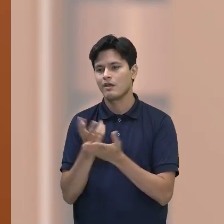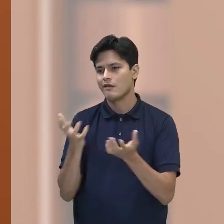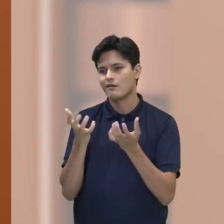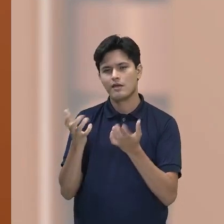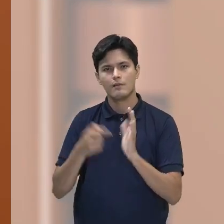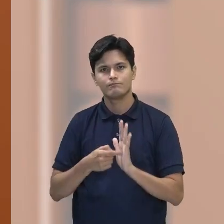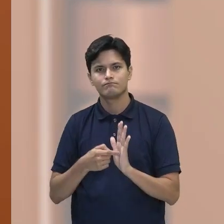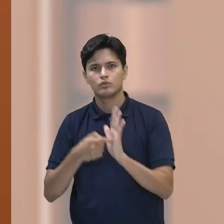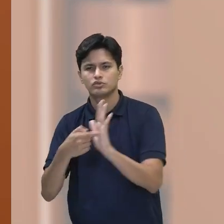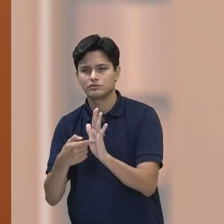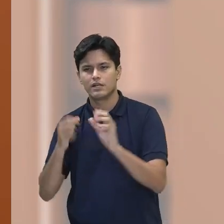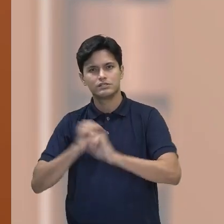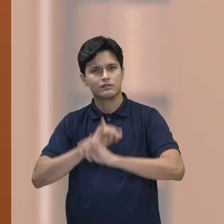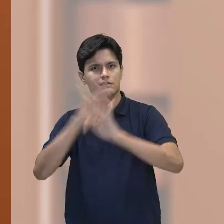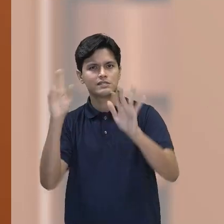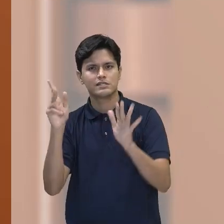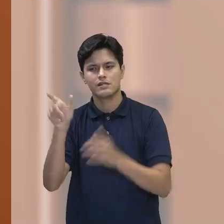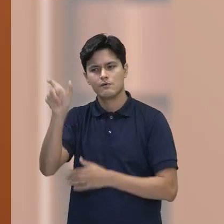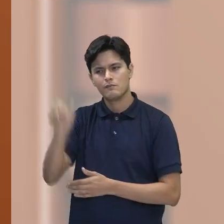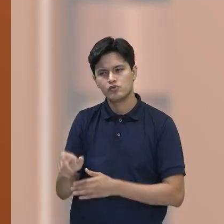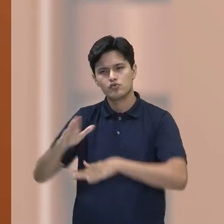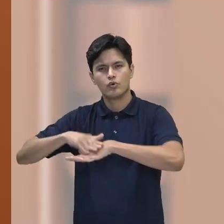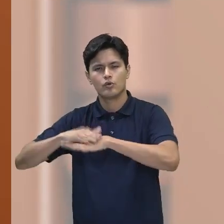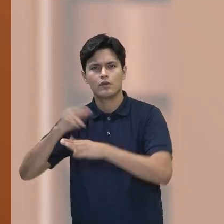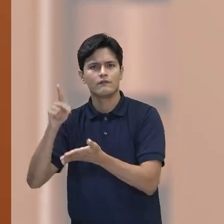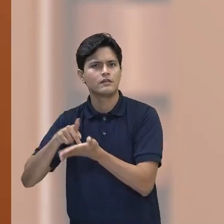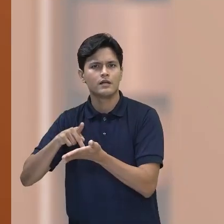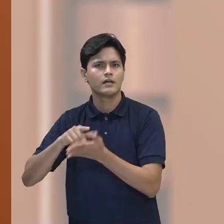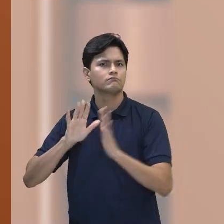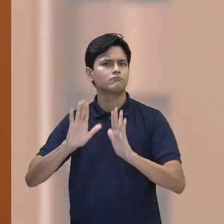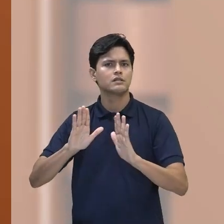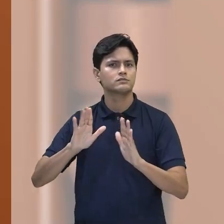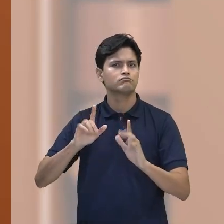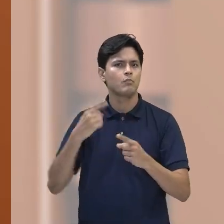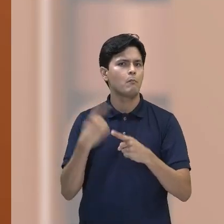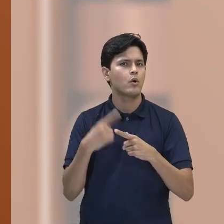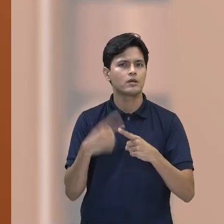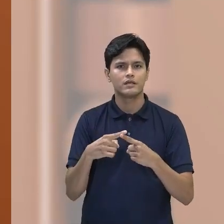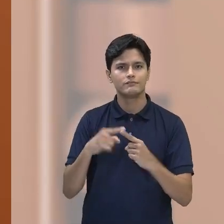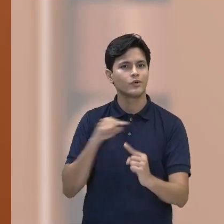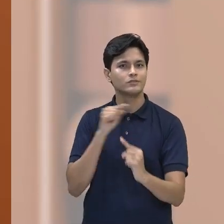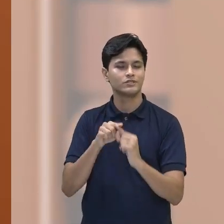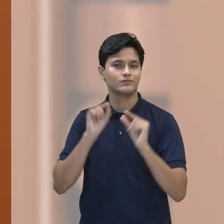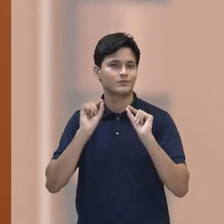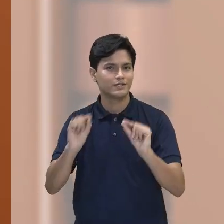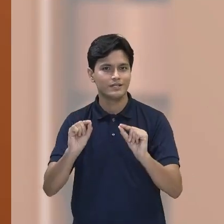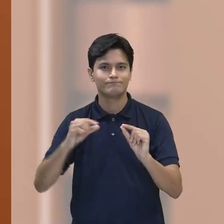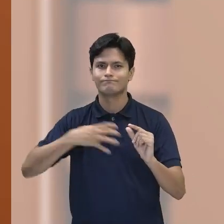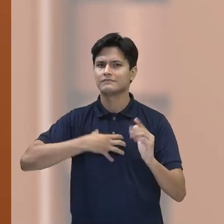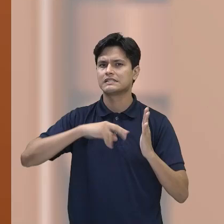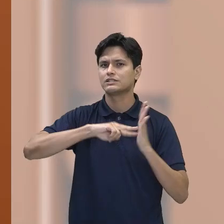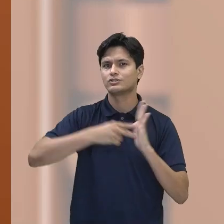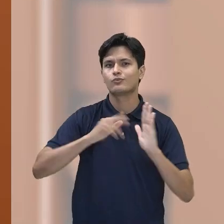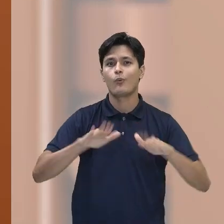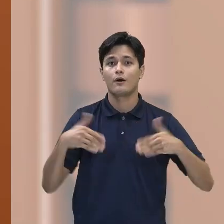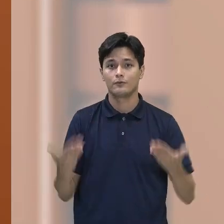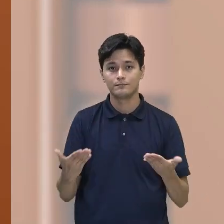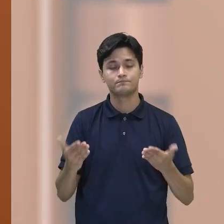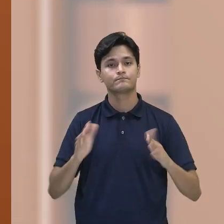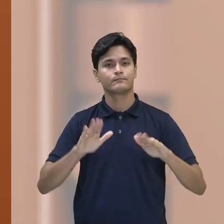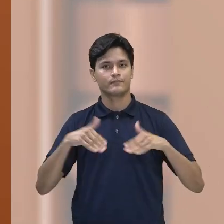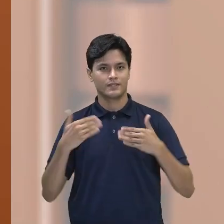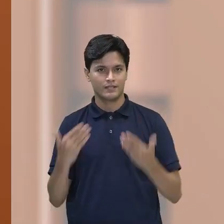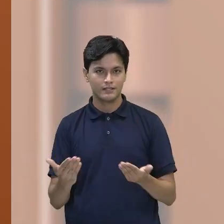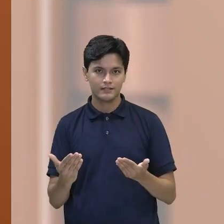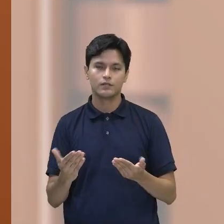eu sou o dono dessa verdade. Mas para quê? Mas por quê? Né? Qual é o sentido? Né? Então, olha só, volto